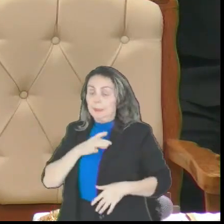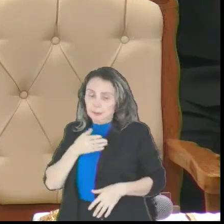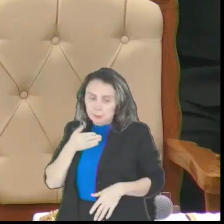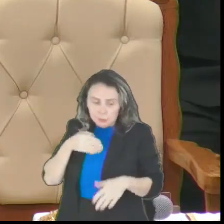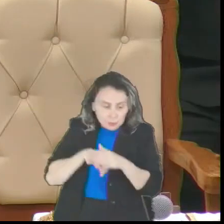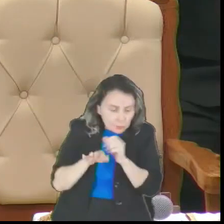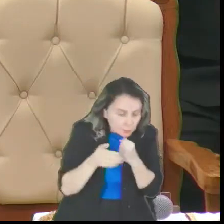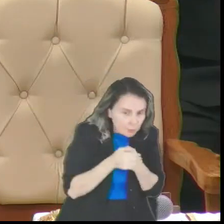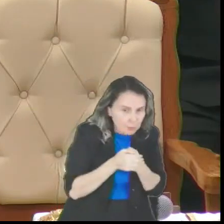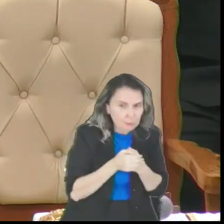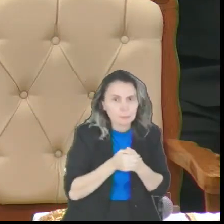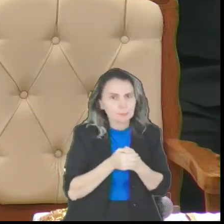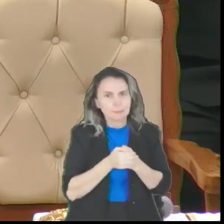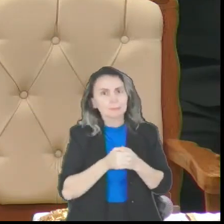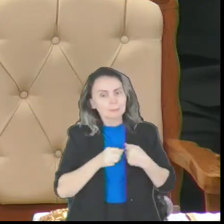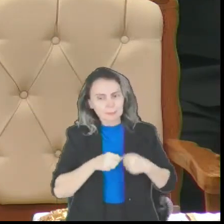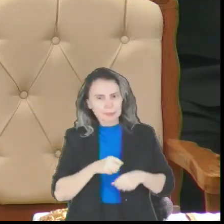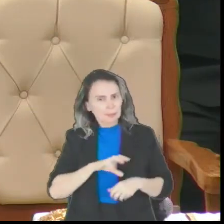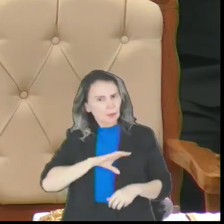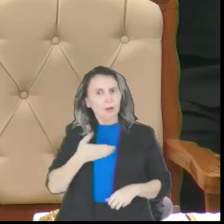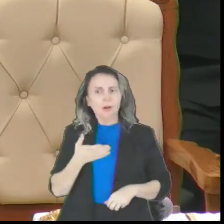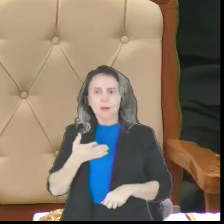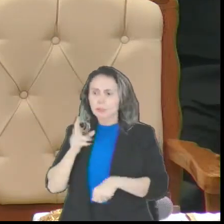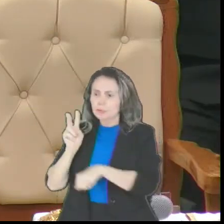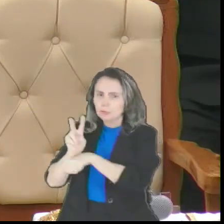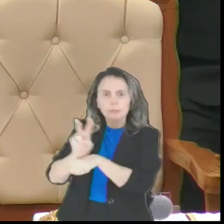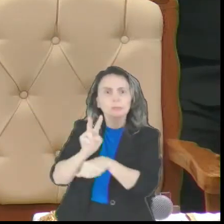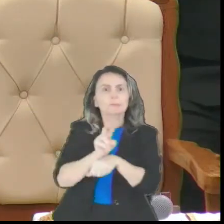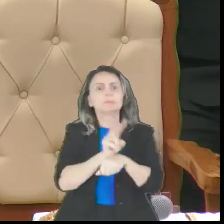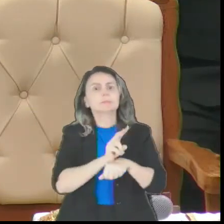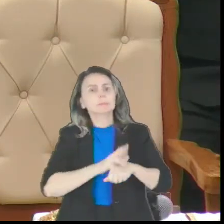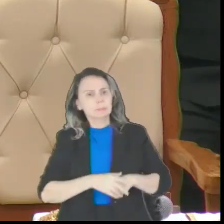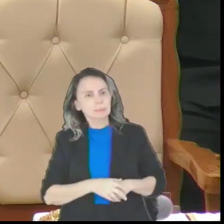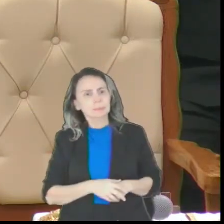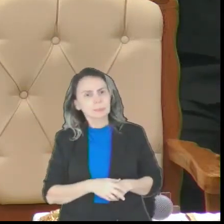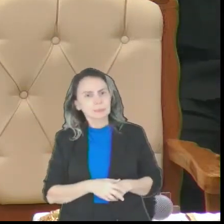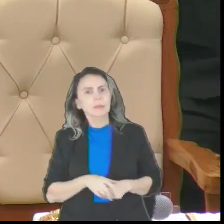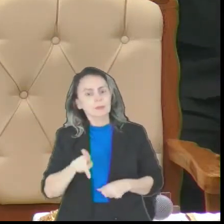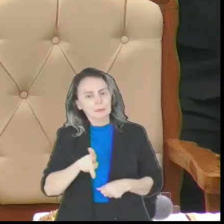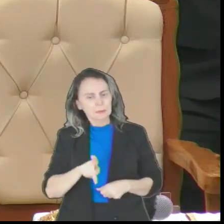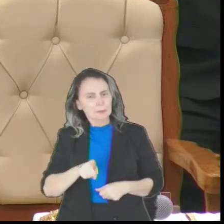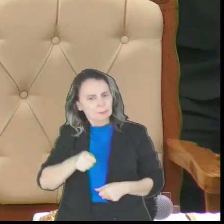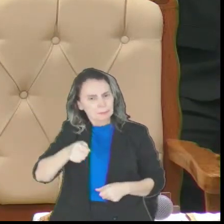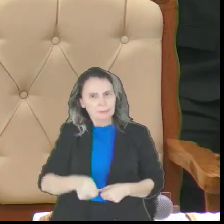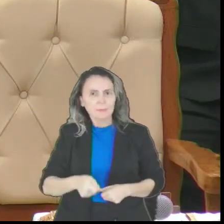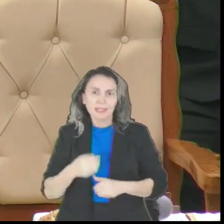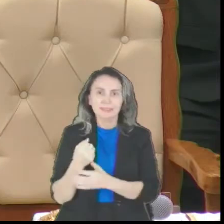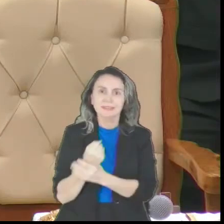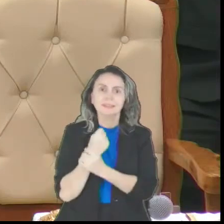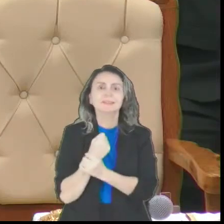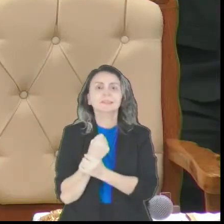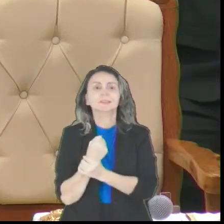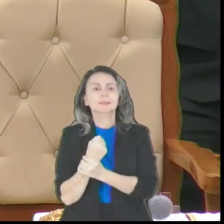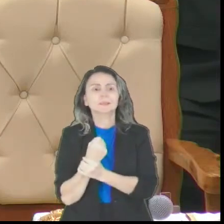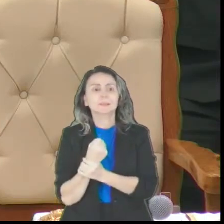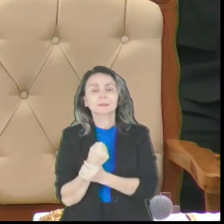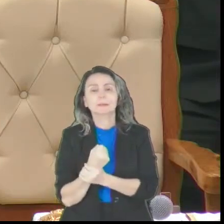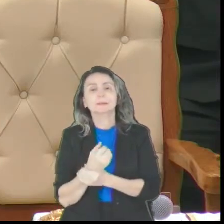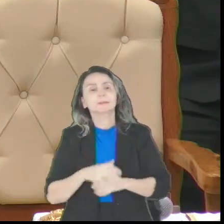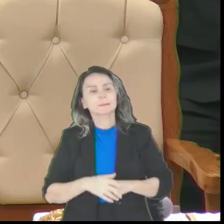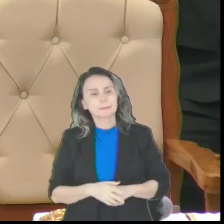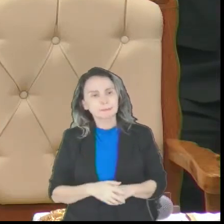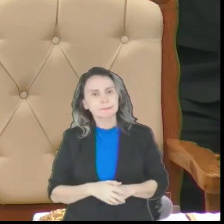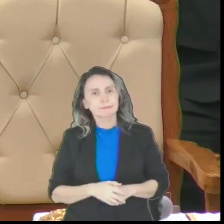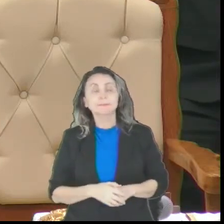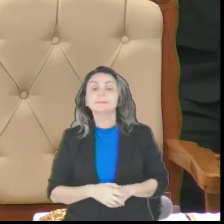dela, o guarda-costa dela, o protetor dela, o guarda dela. Seja isso, a segurança dela. Ele tinha que dar